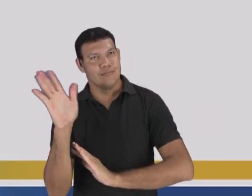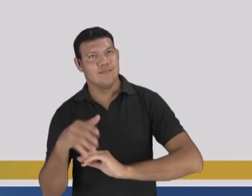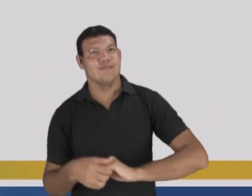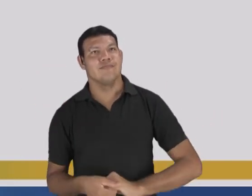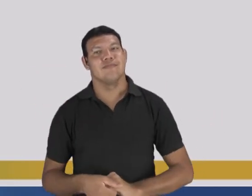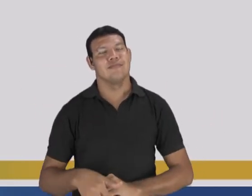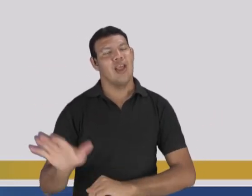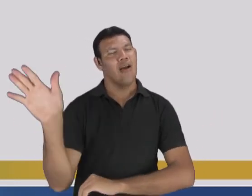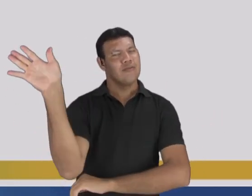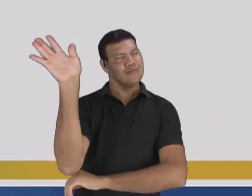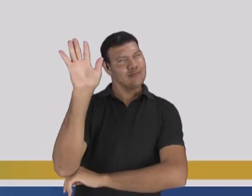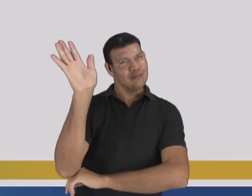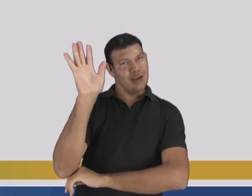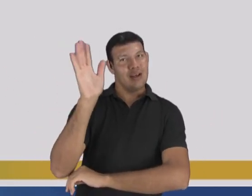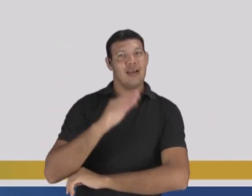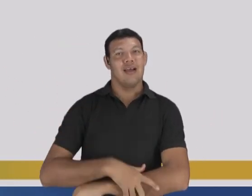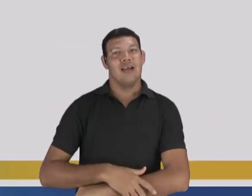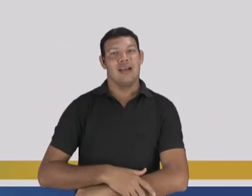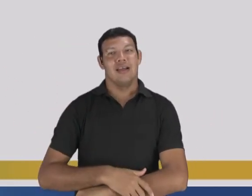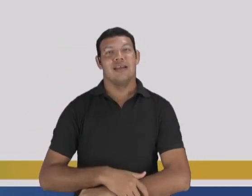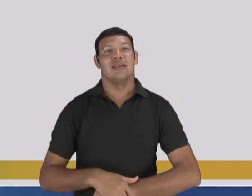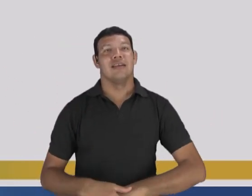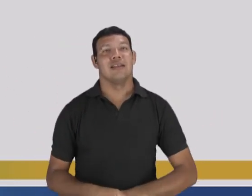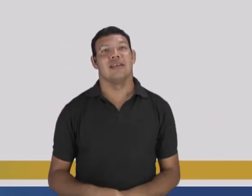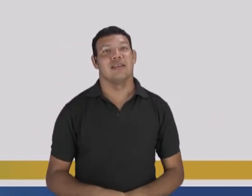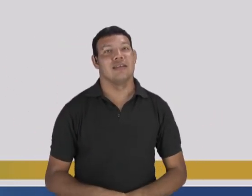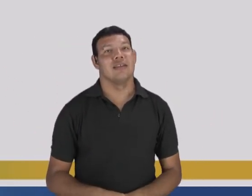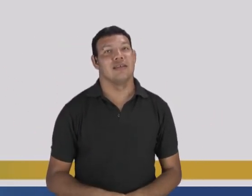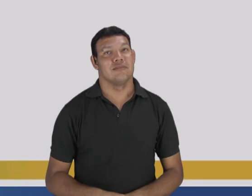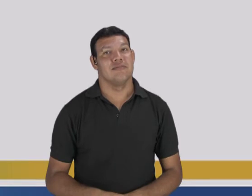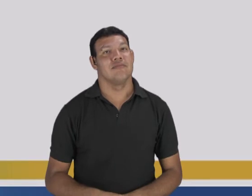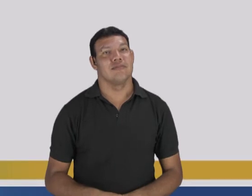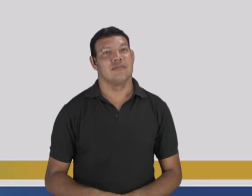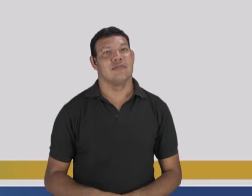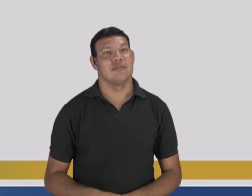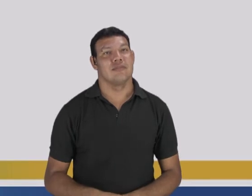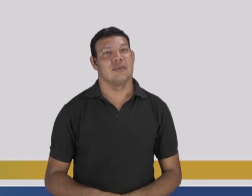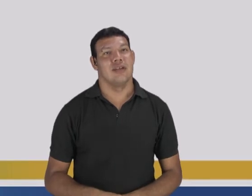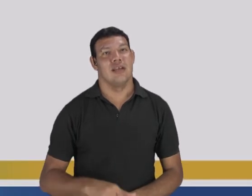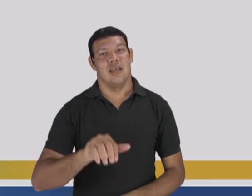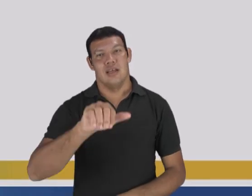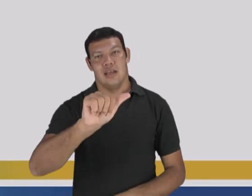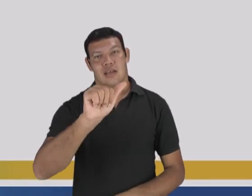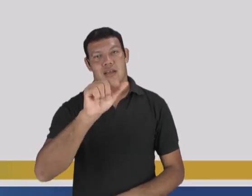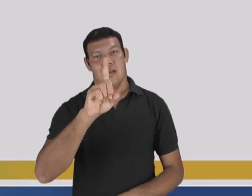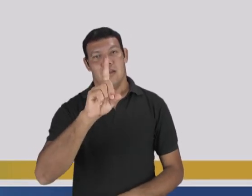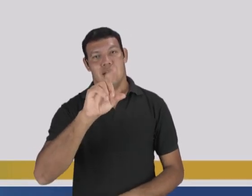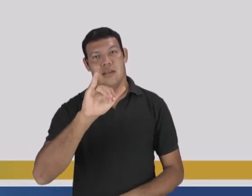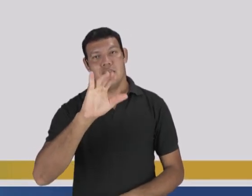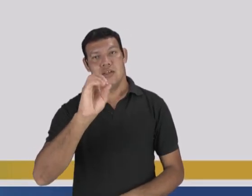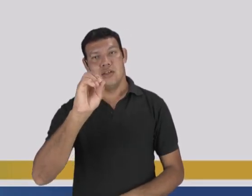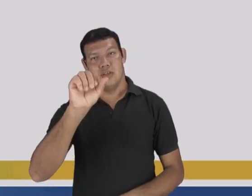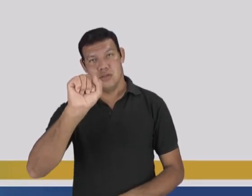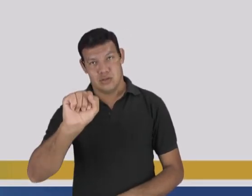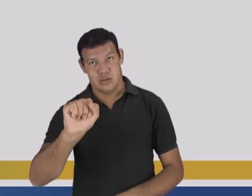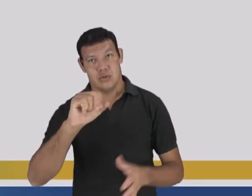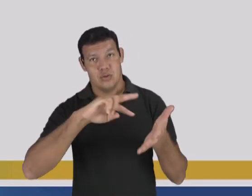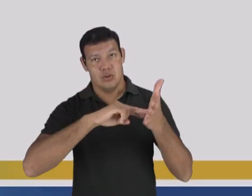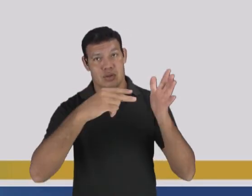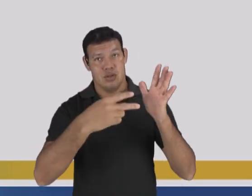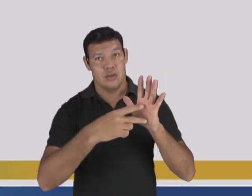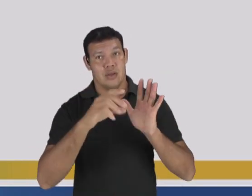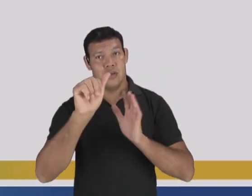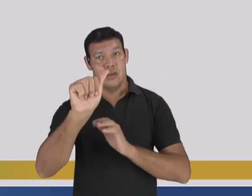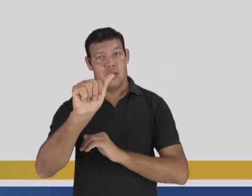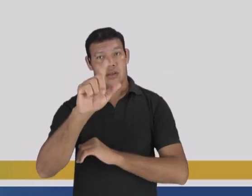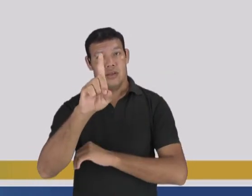tenho adiós, né? Nos vemos pronto. Né? Adeus quer dizer adeus. Só que quase no